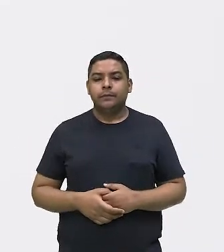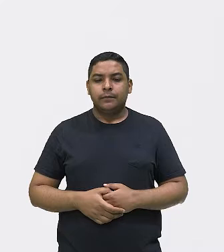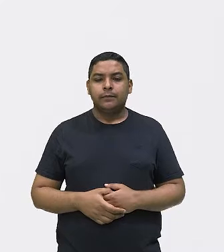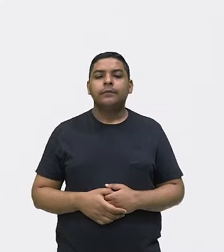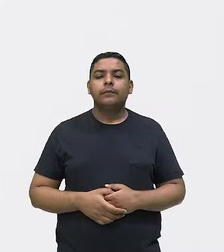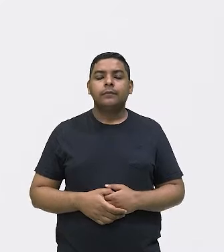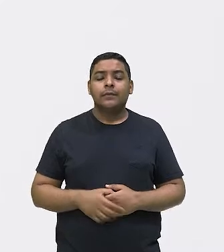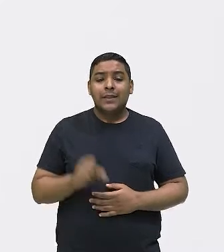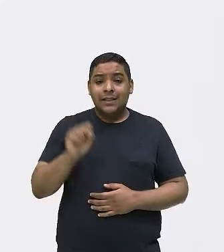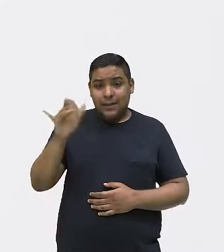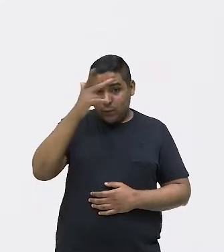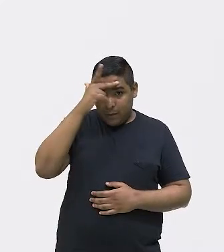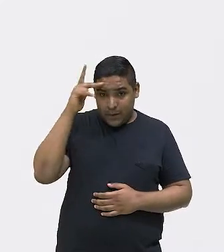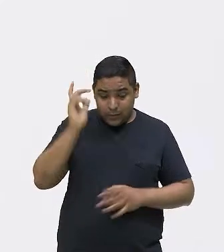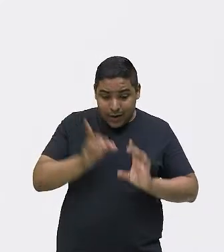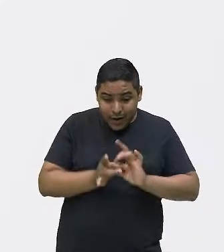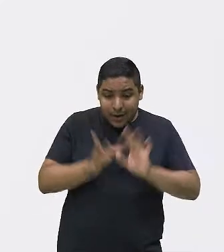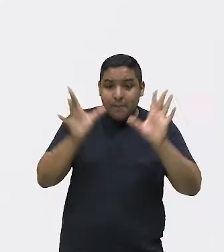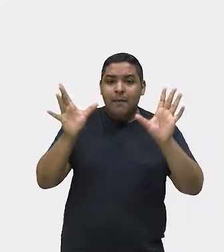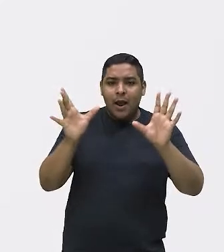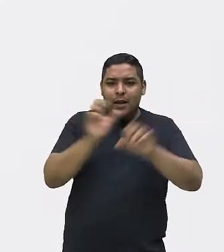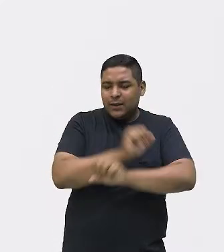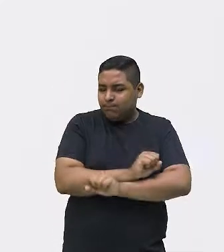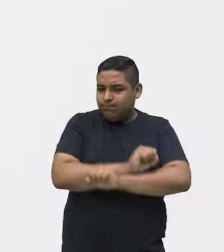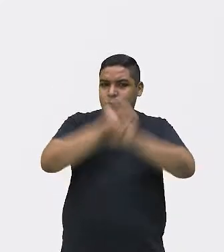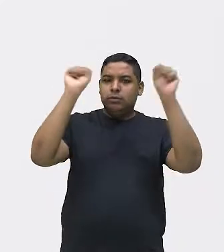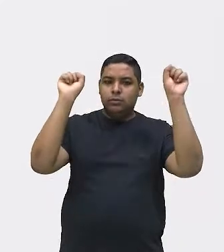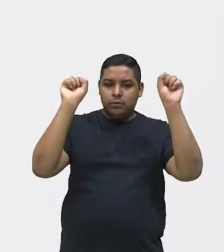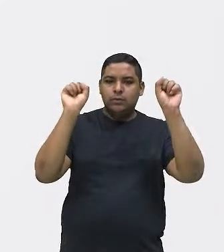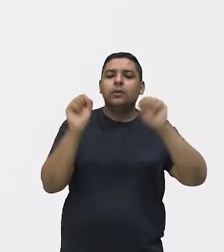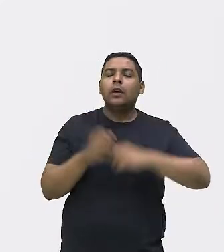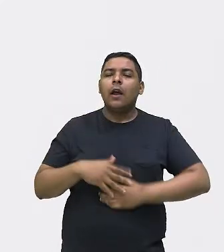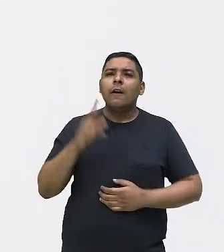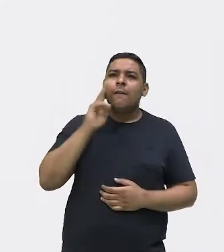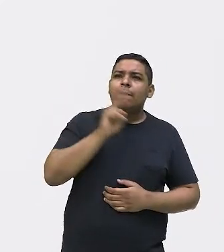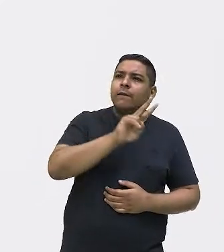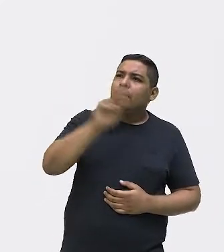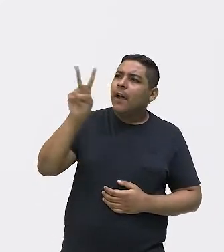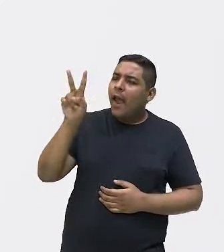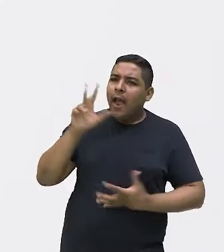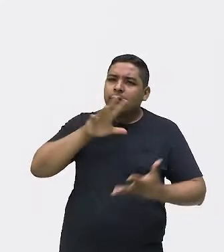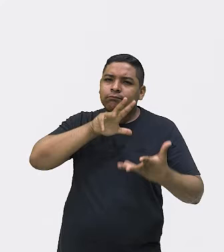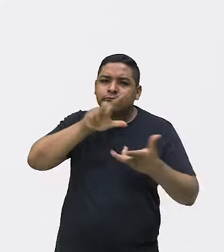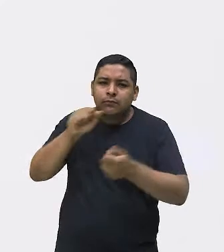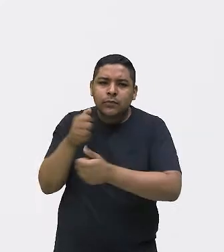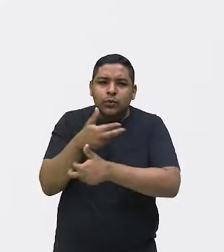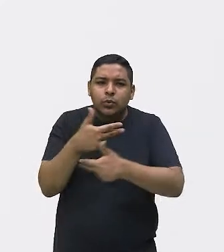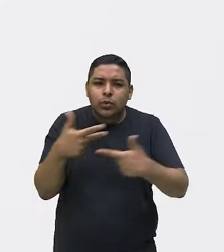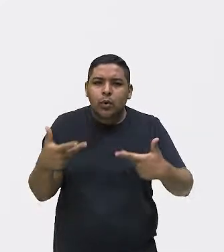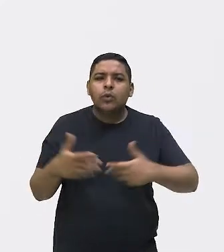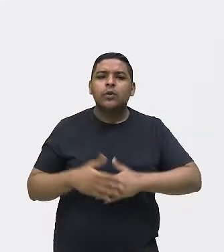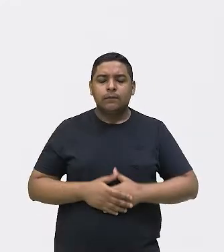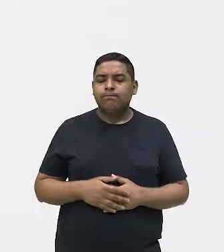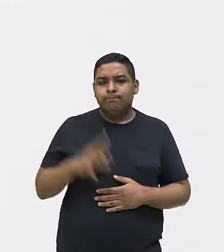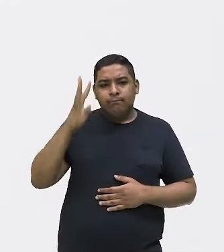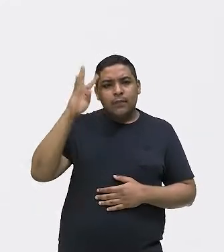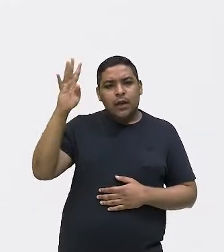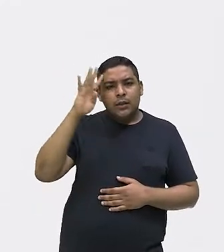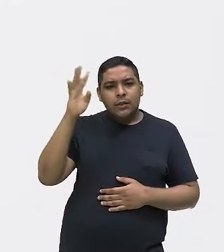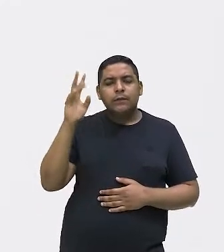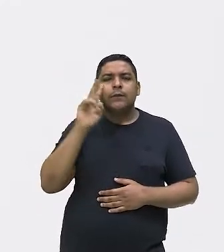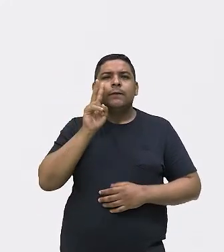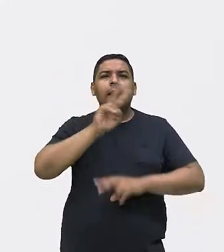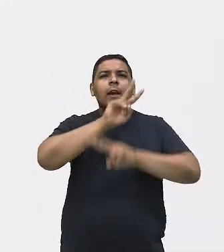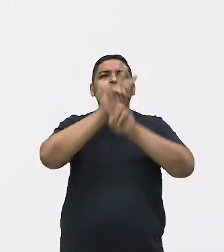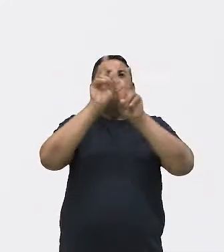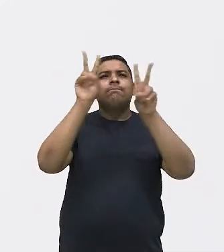Quando alguém se liberta dessas correntes e sai da caverna e contempla o mundo lá fora, imagine você saindo de uma caverna, né? Você vê o céu,